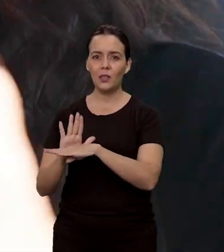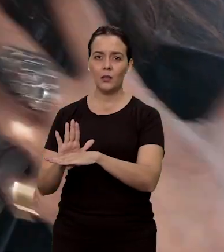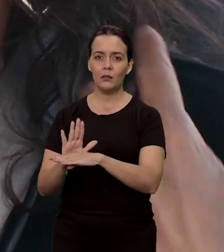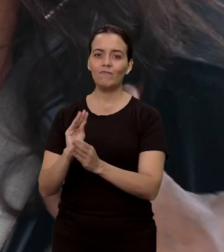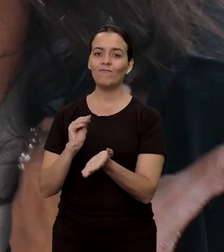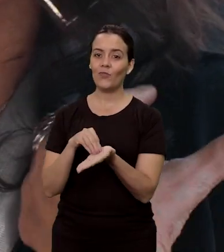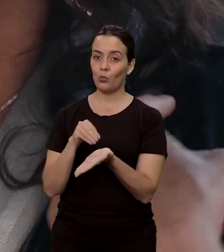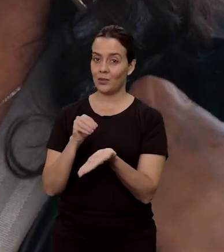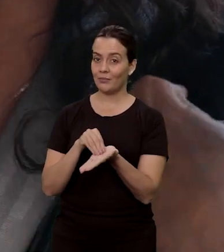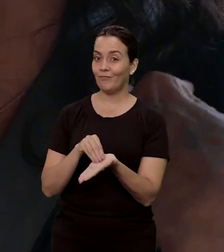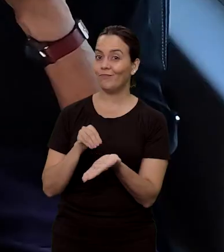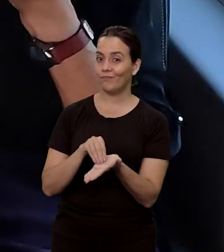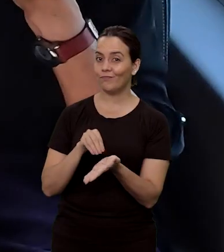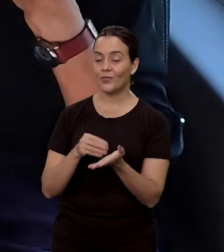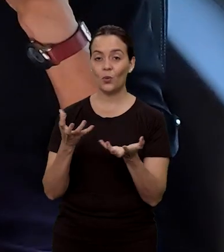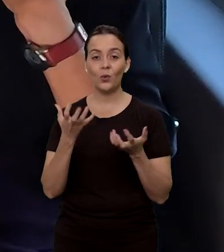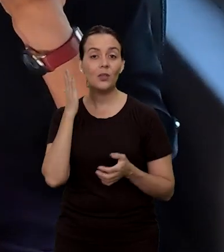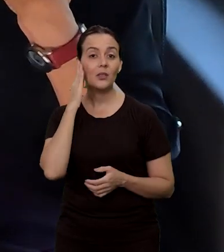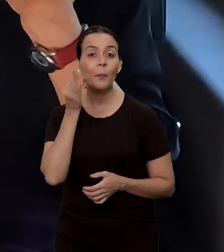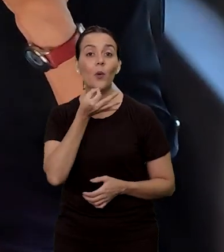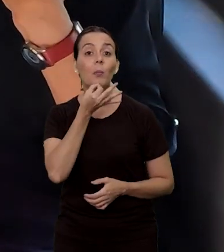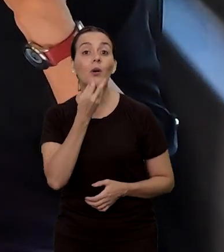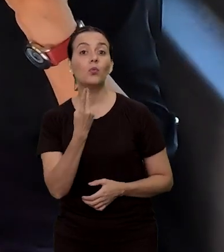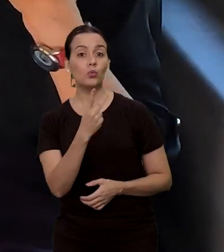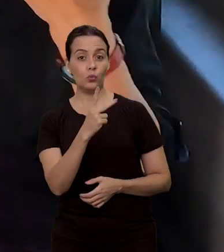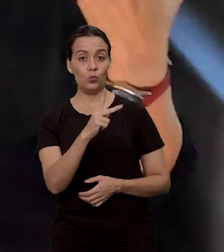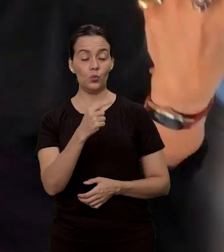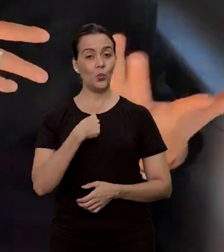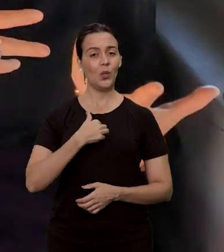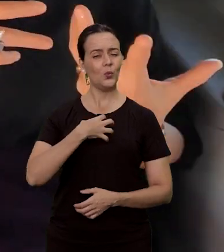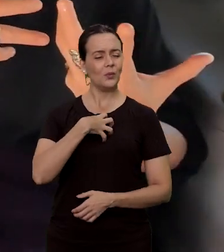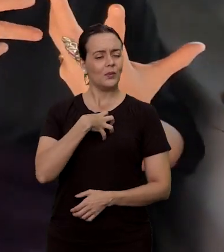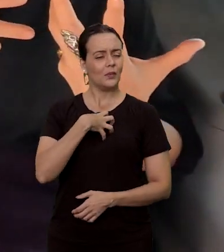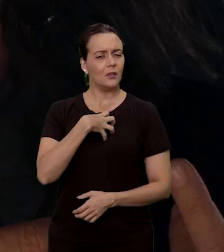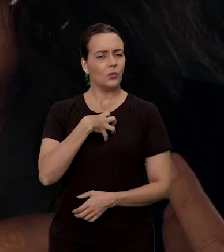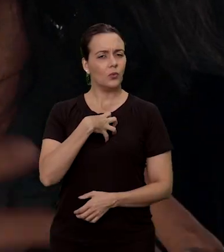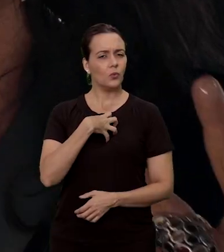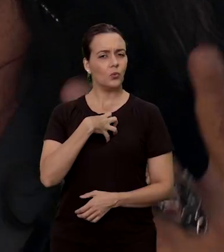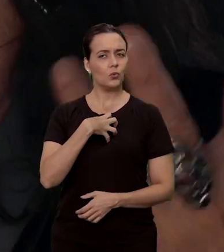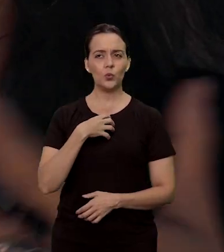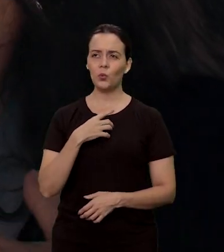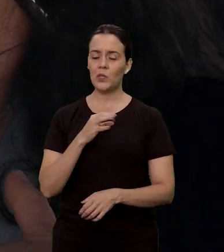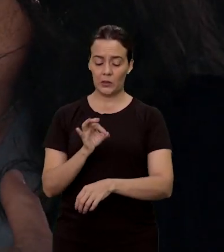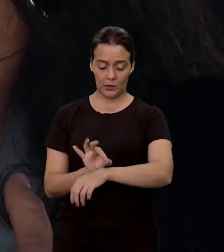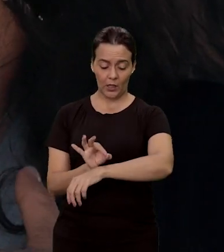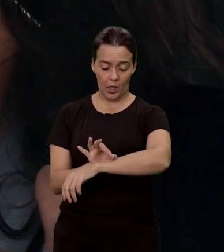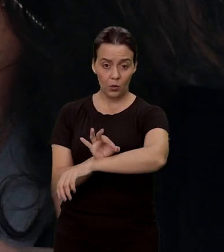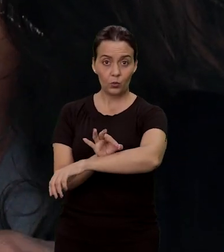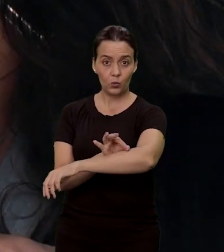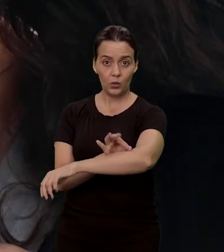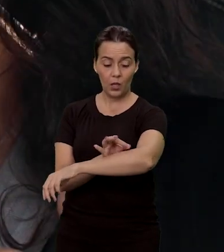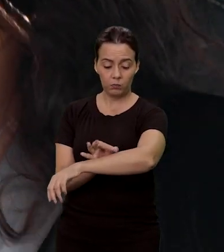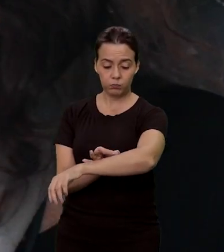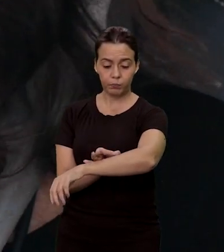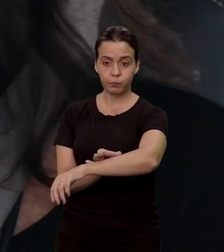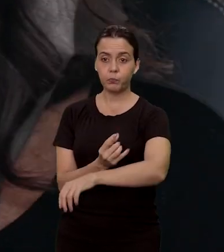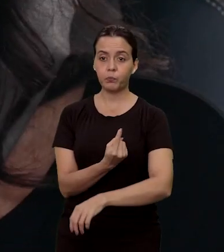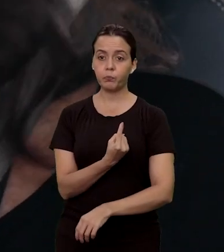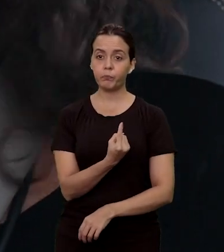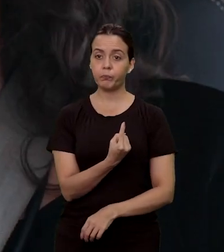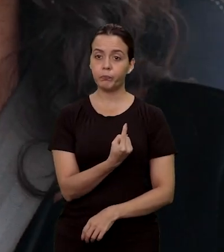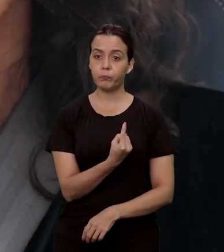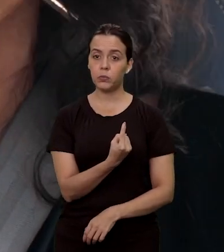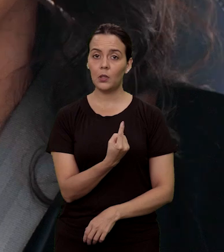disso. Porque eu sinto que a gente está como se fossem células que não sabem que fazem parte de um corpo.